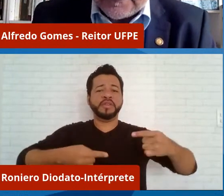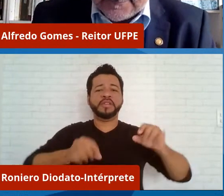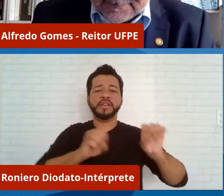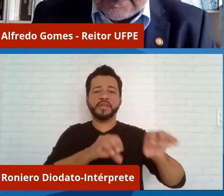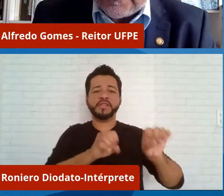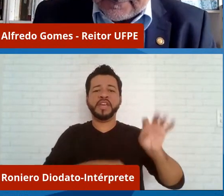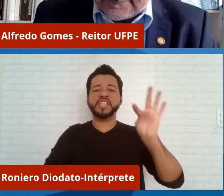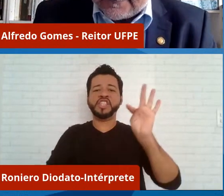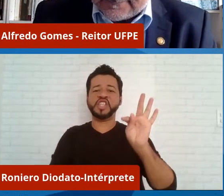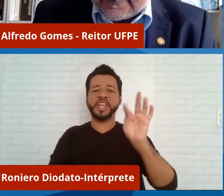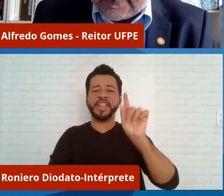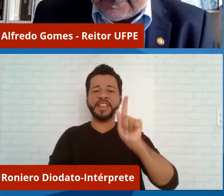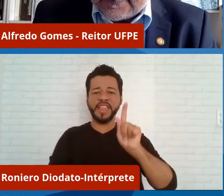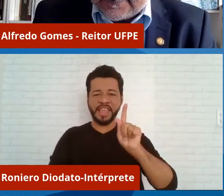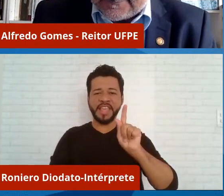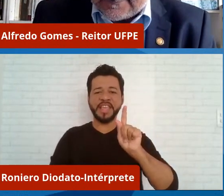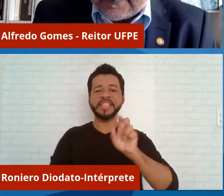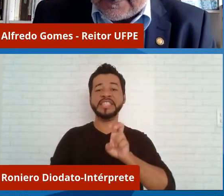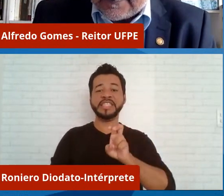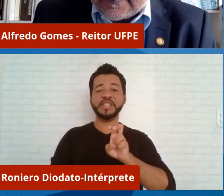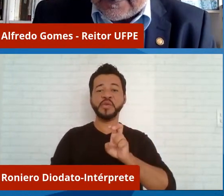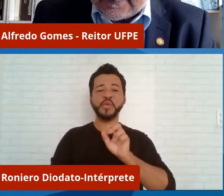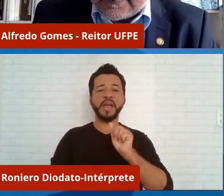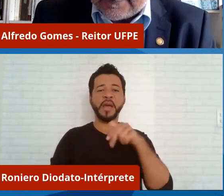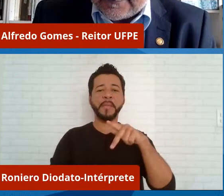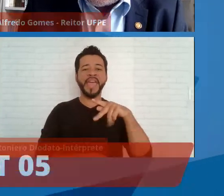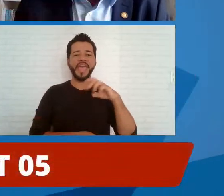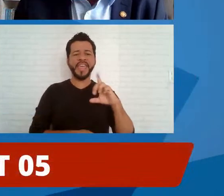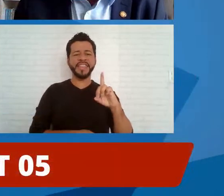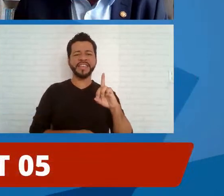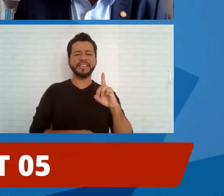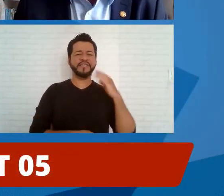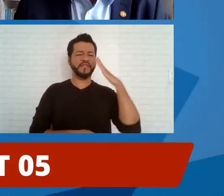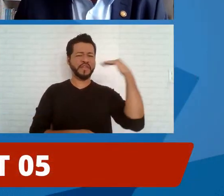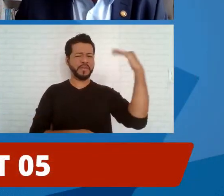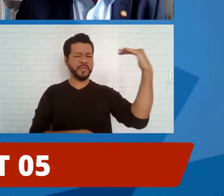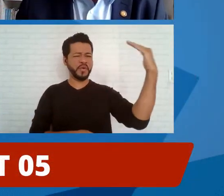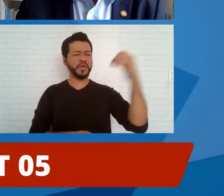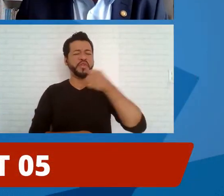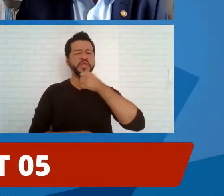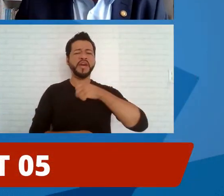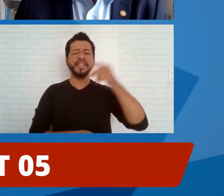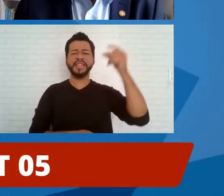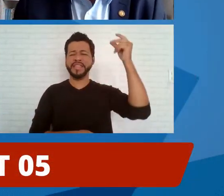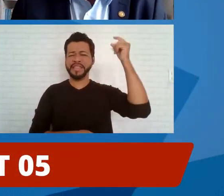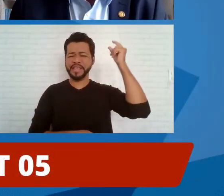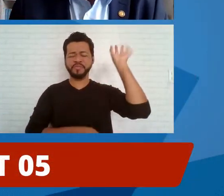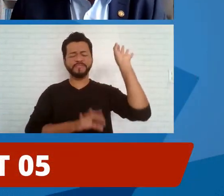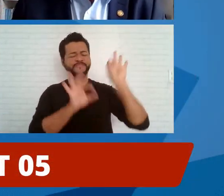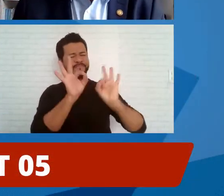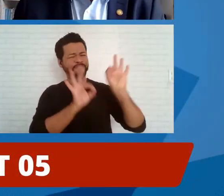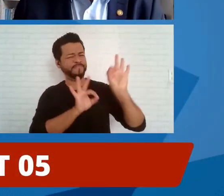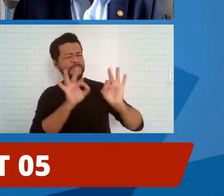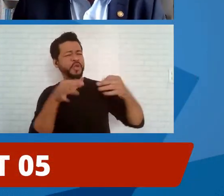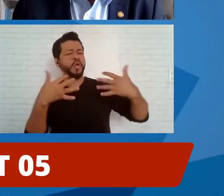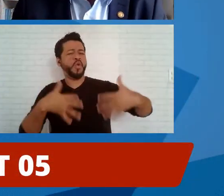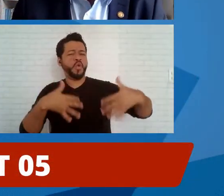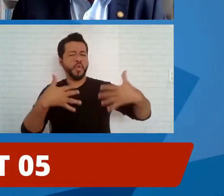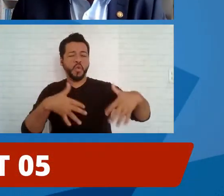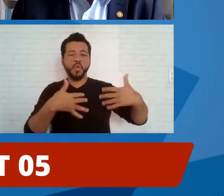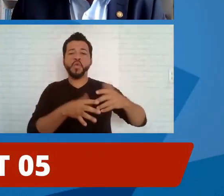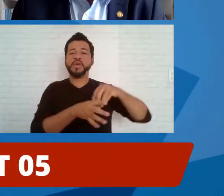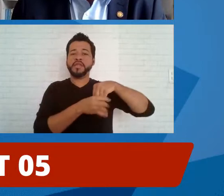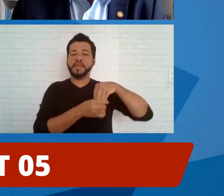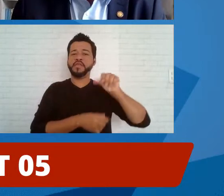AMPED, tão famoso, tão antigo e tão estruturante da nossa associação. Então, vão